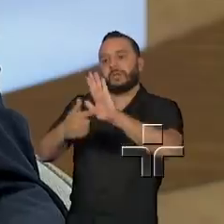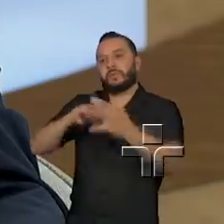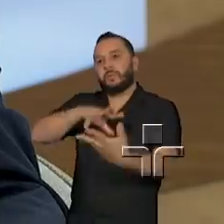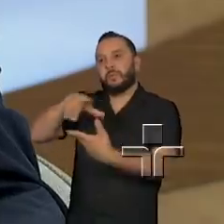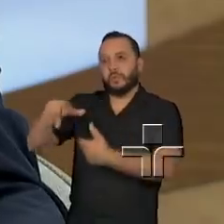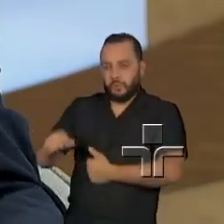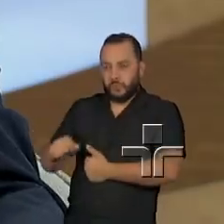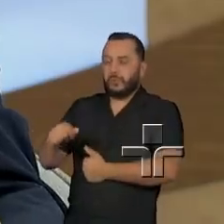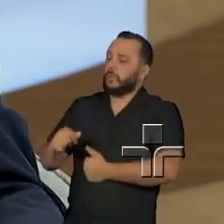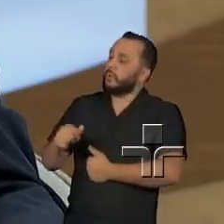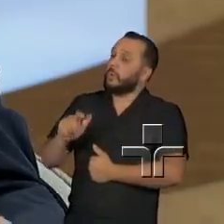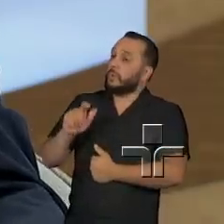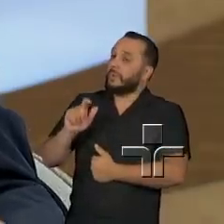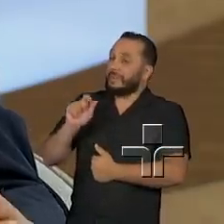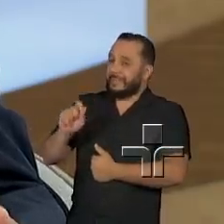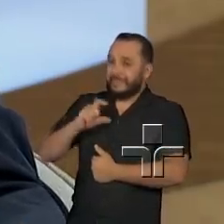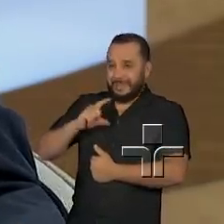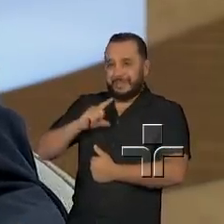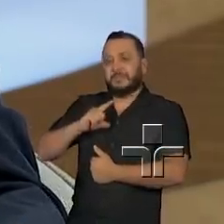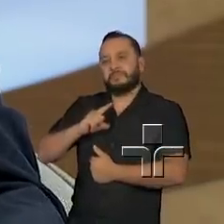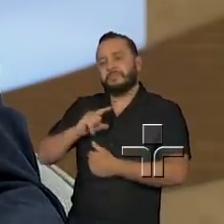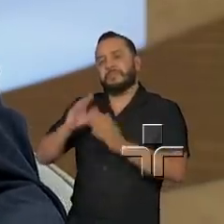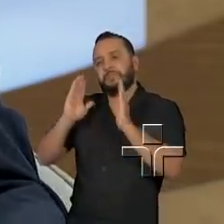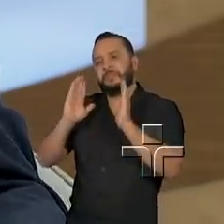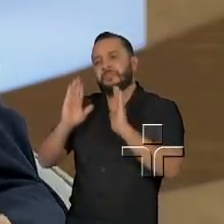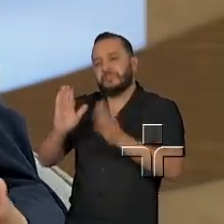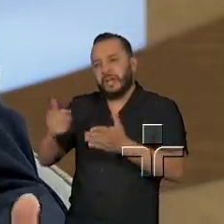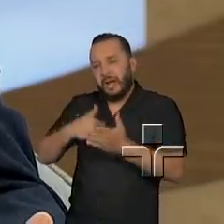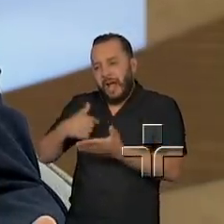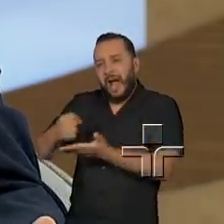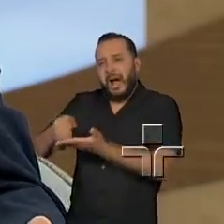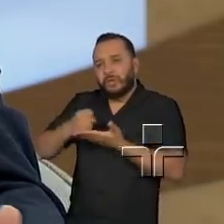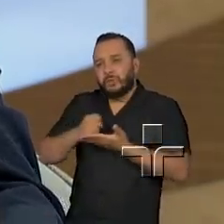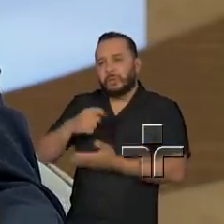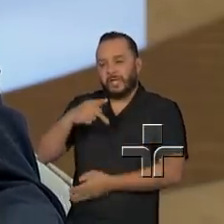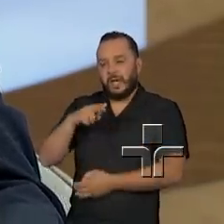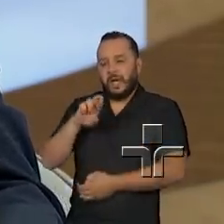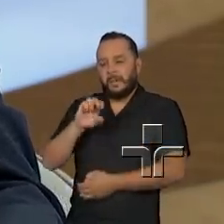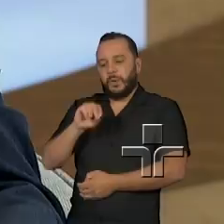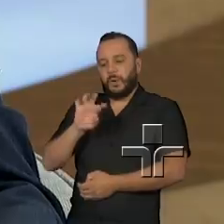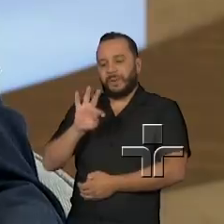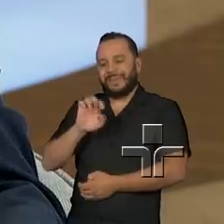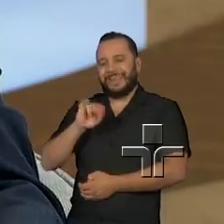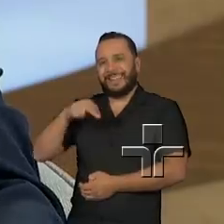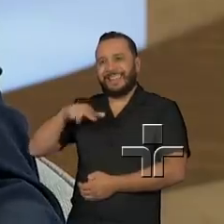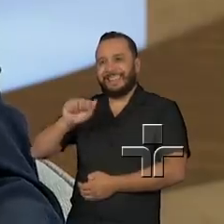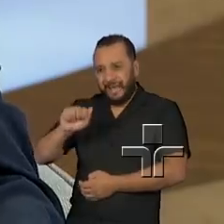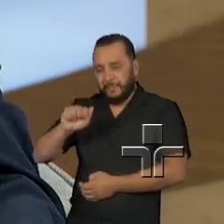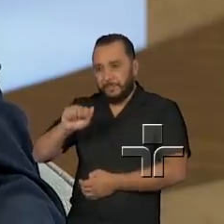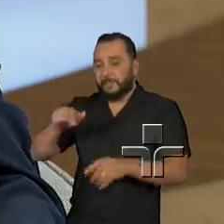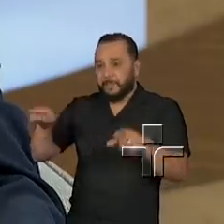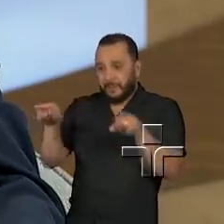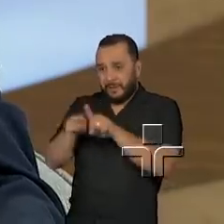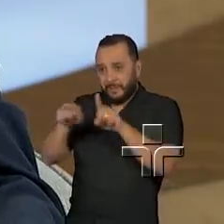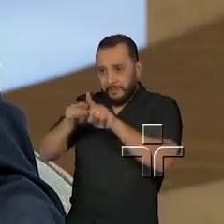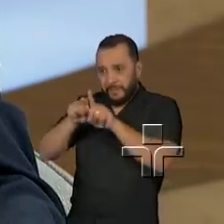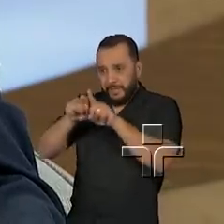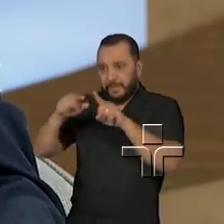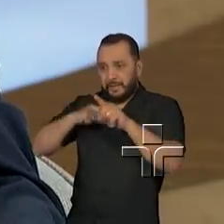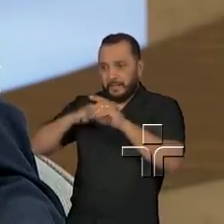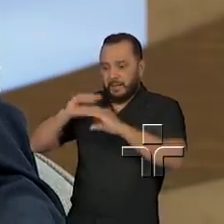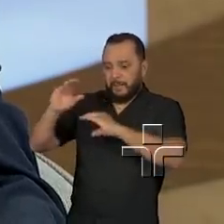aumentam a quantidade de proteínas envolvidas em formação de novas sinapses e inclusive a promoção de novos neurônios. Pesquisas do